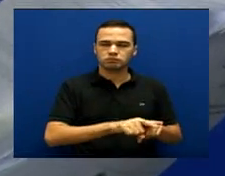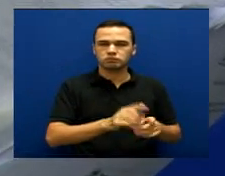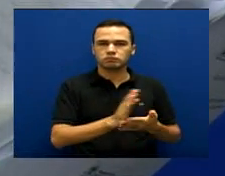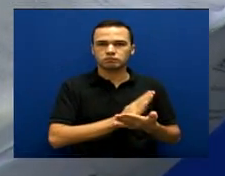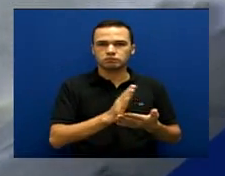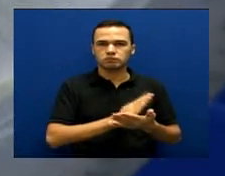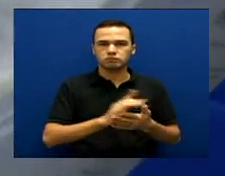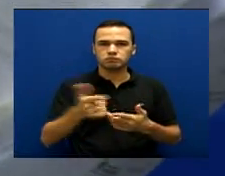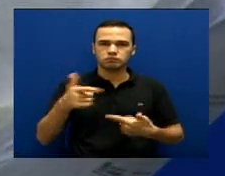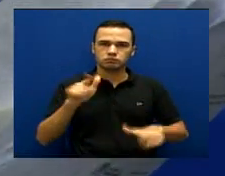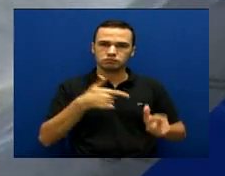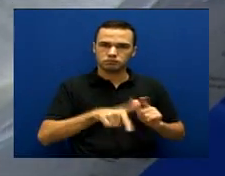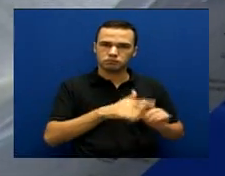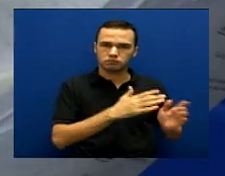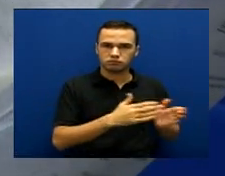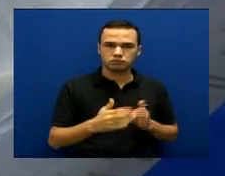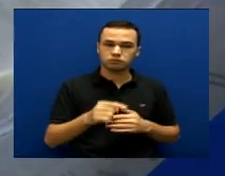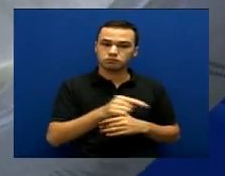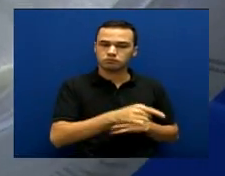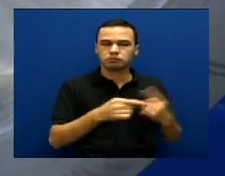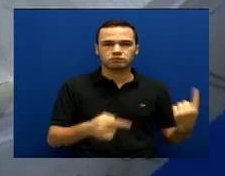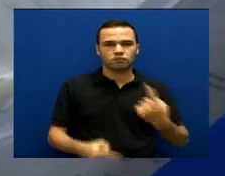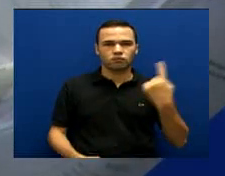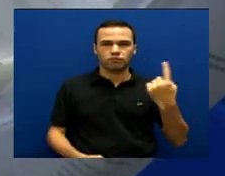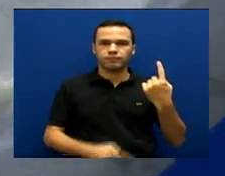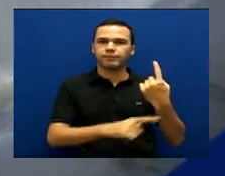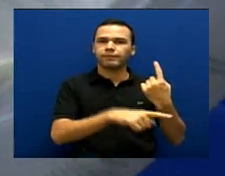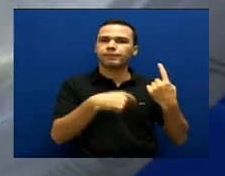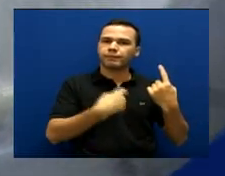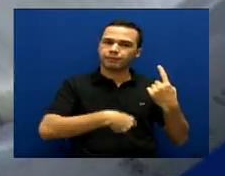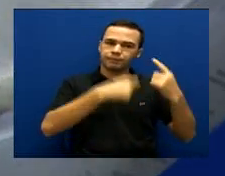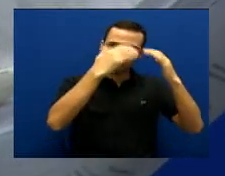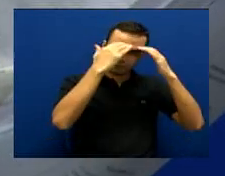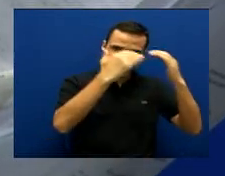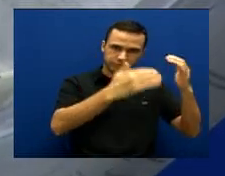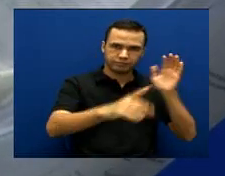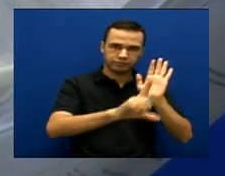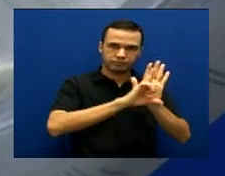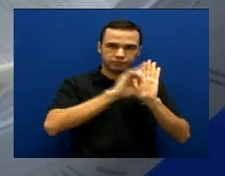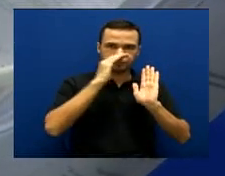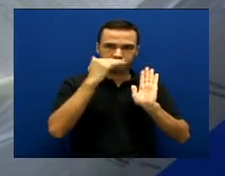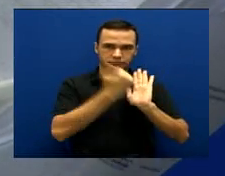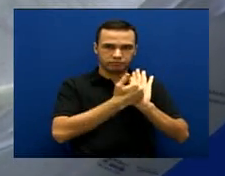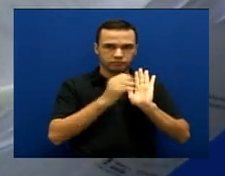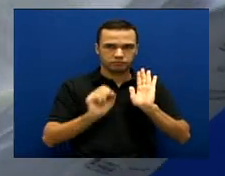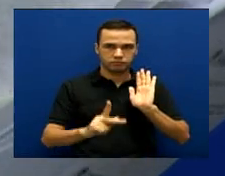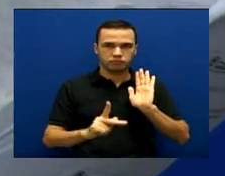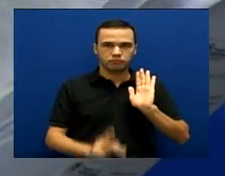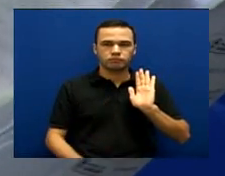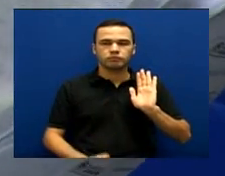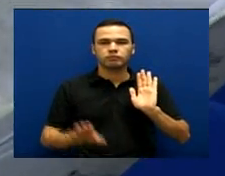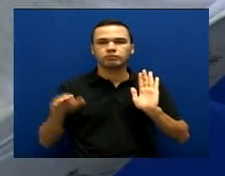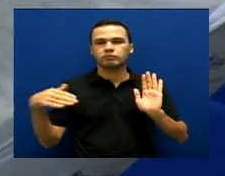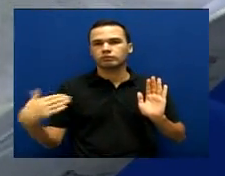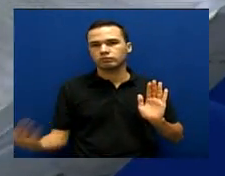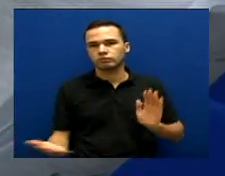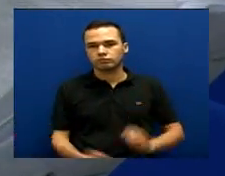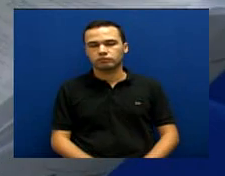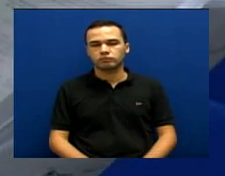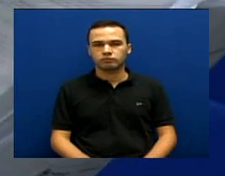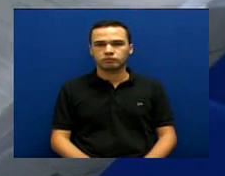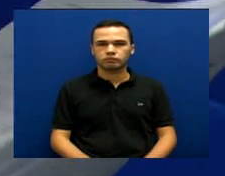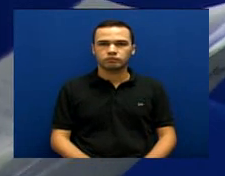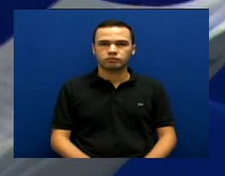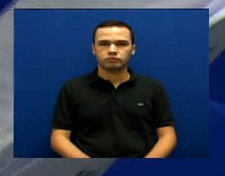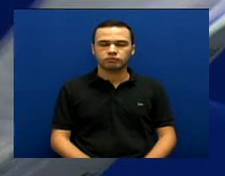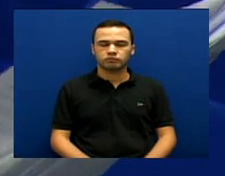outra ordem era autônoma e ela tem que ser cumprida tá então que irá